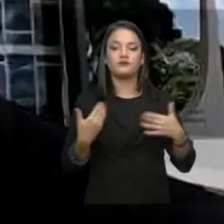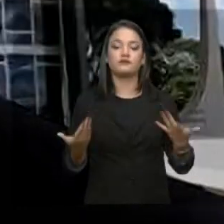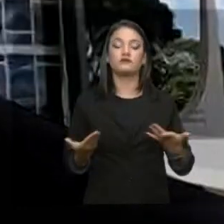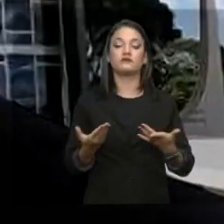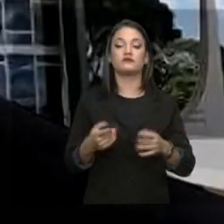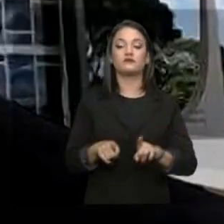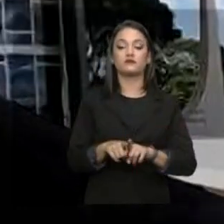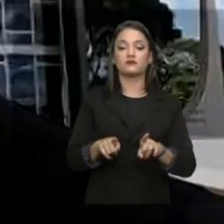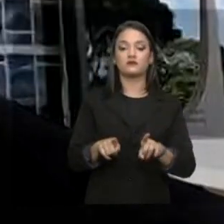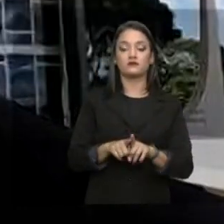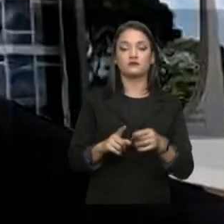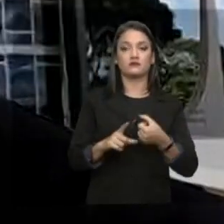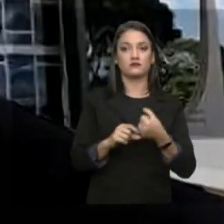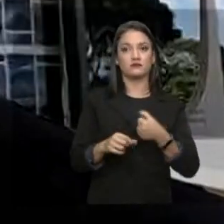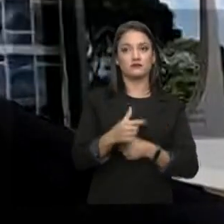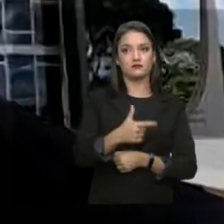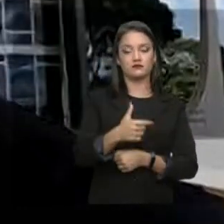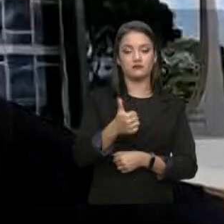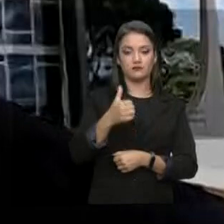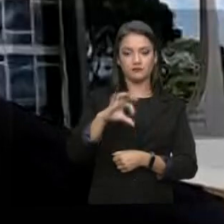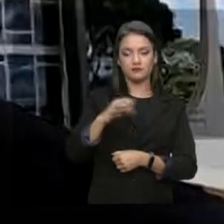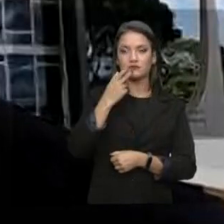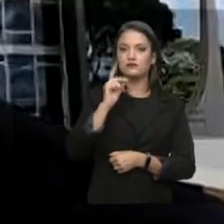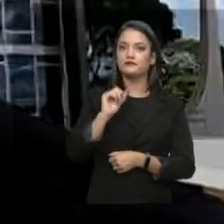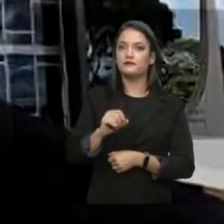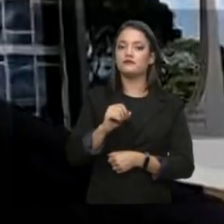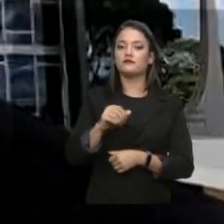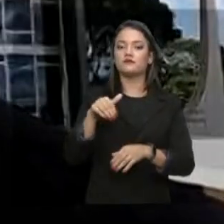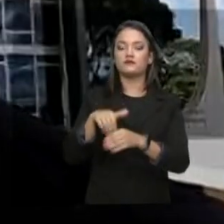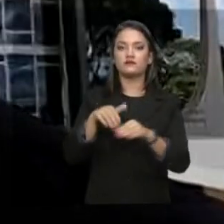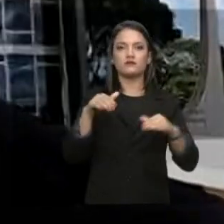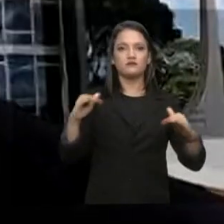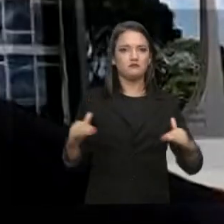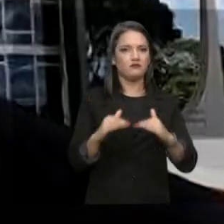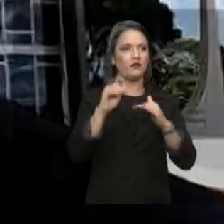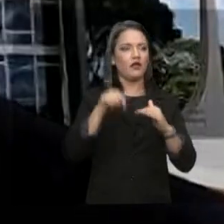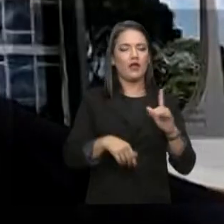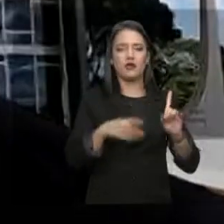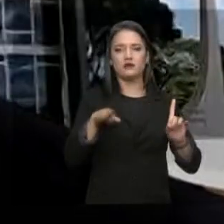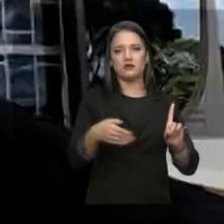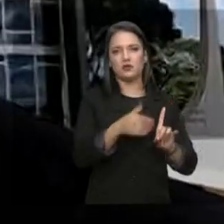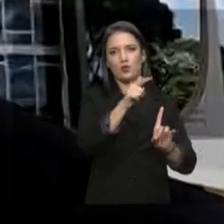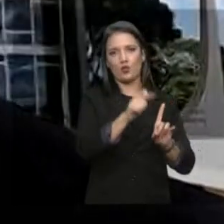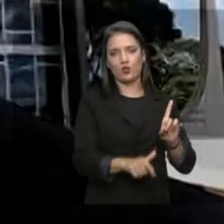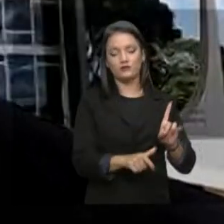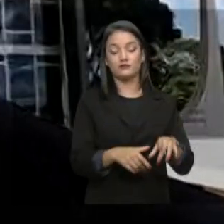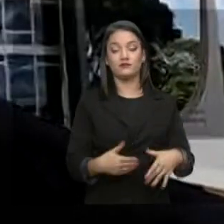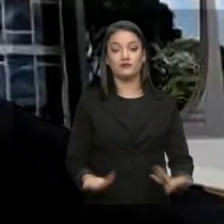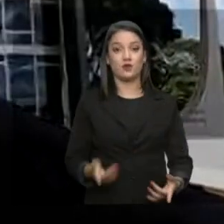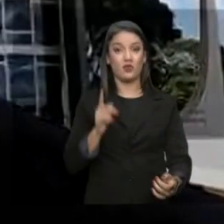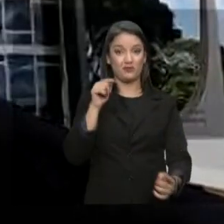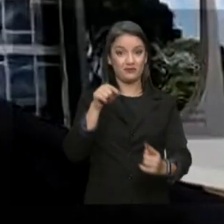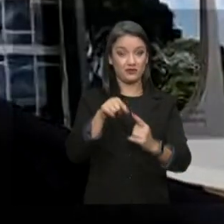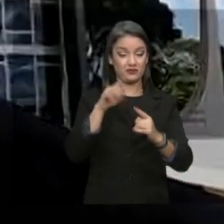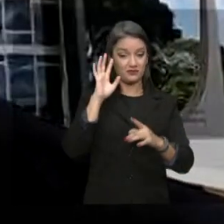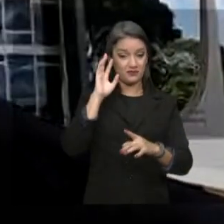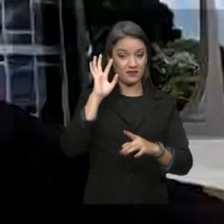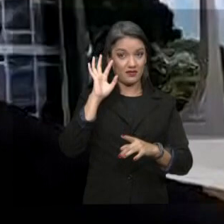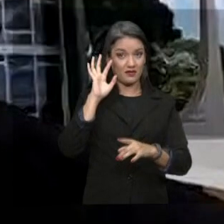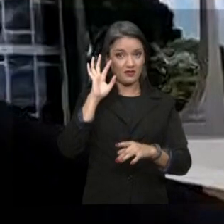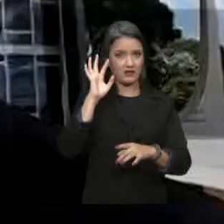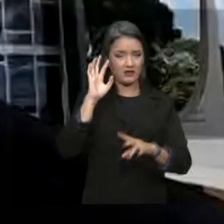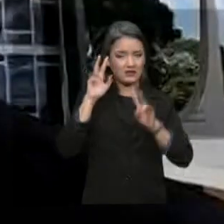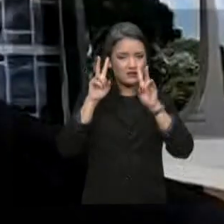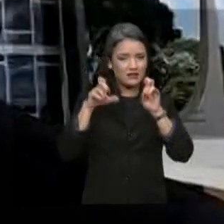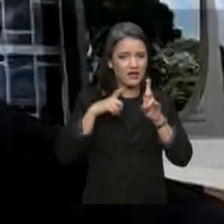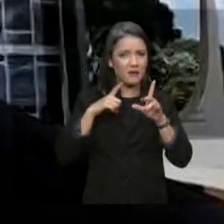seu artigo 219, previa que o empate portaria a absolvição do réu. A propósito da matéria, em voto vocal que apresentei